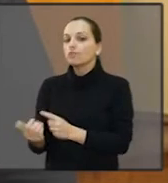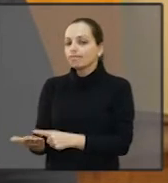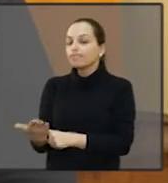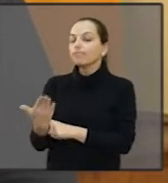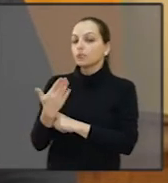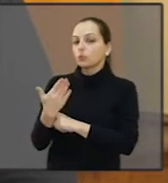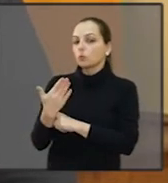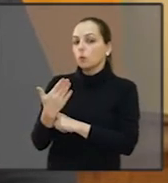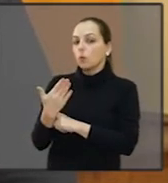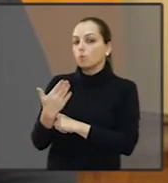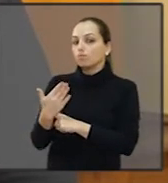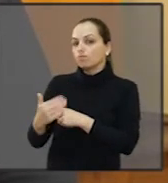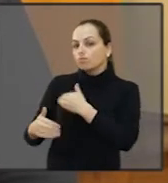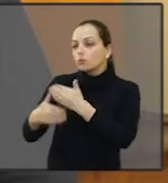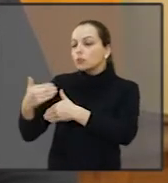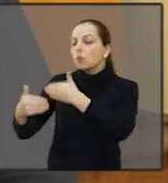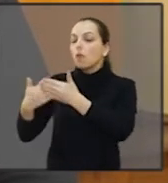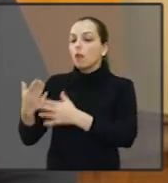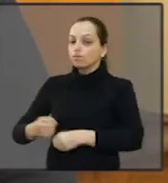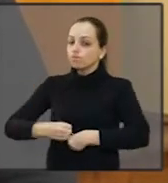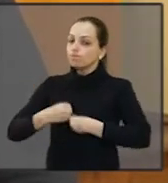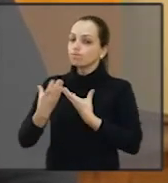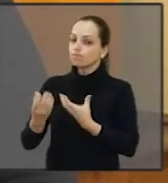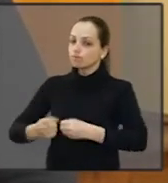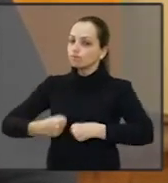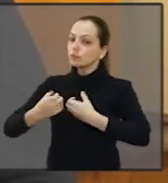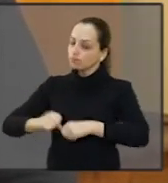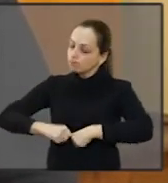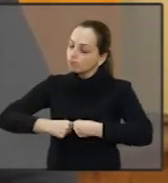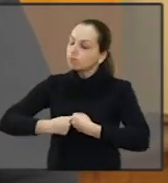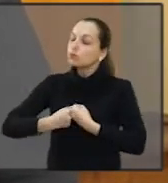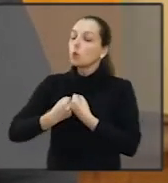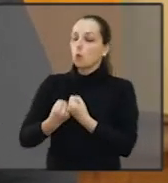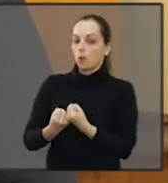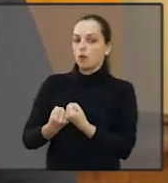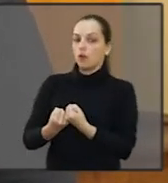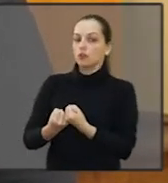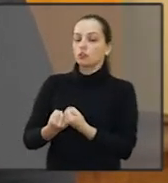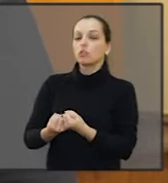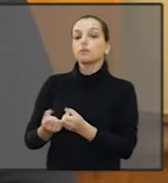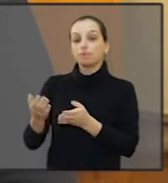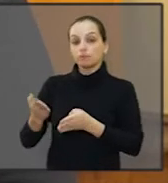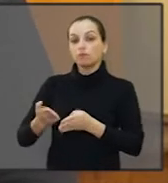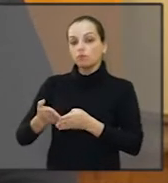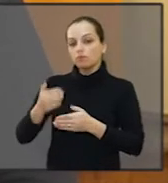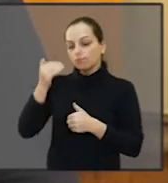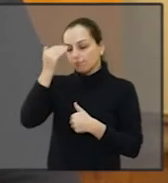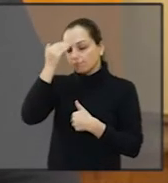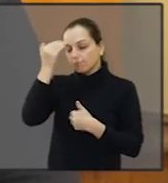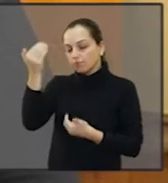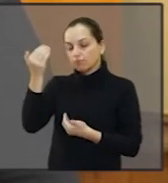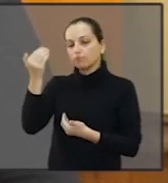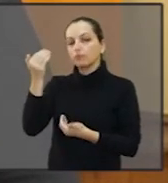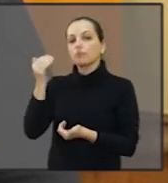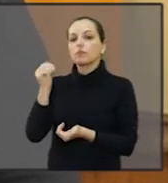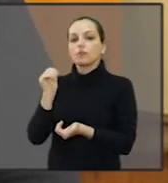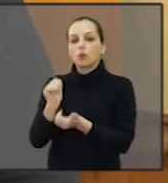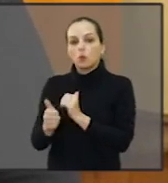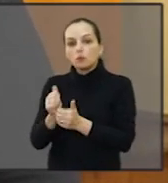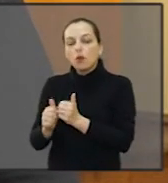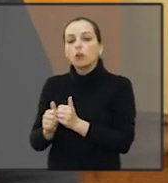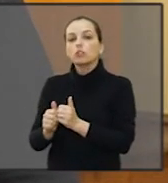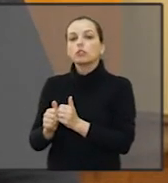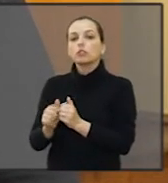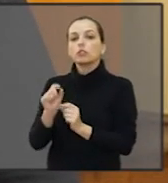De desenvolver, de falar mais, né? De ser mais corajosa. Então, assim, hoje eu sou muito grata ao esporte,